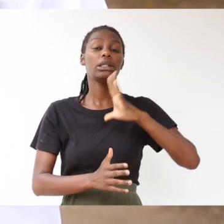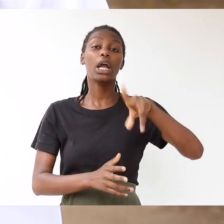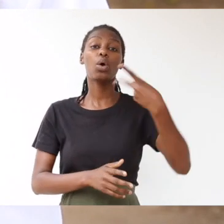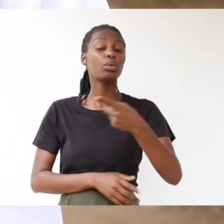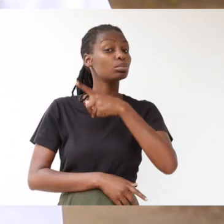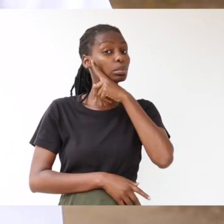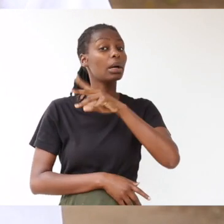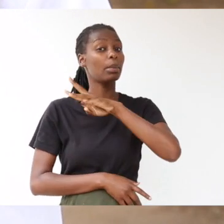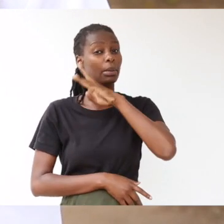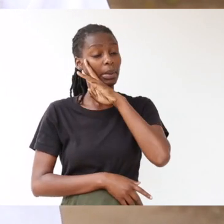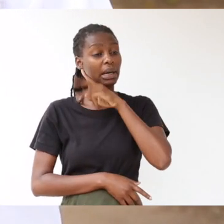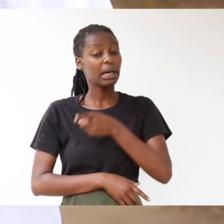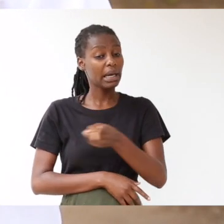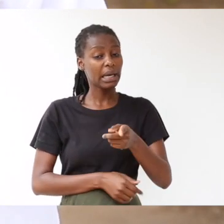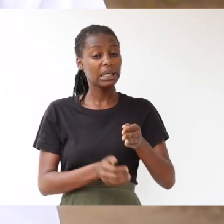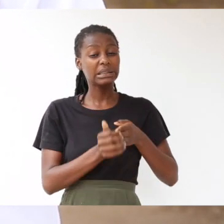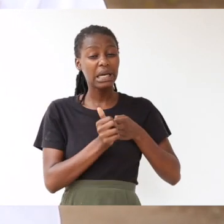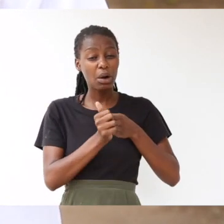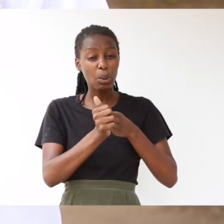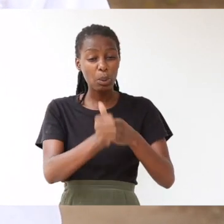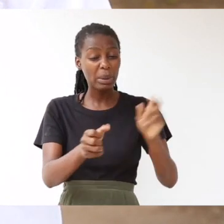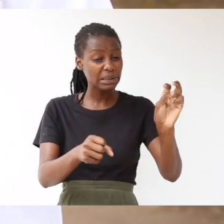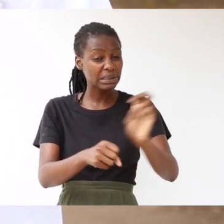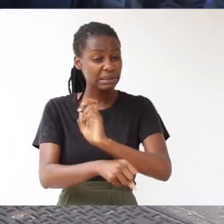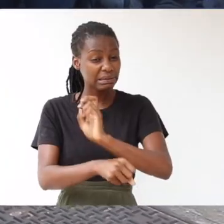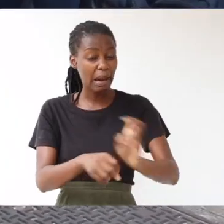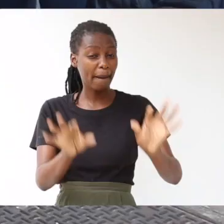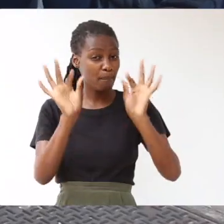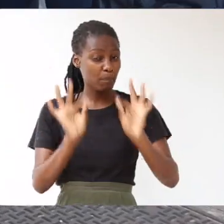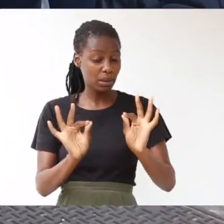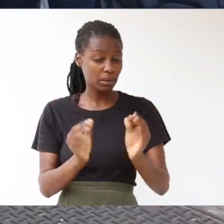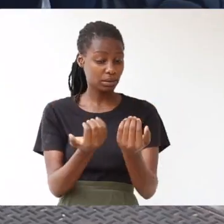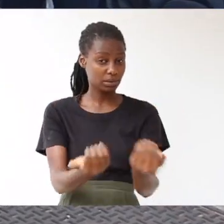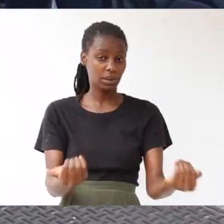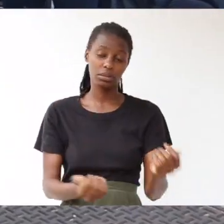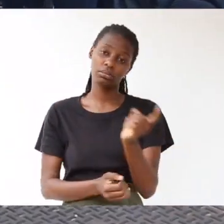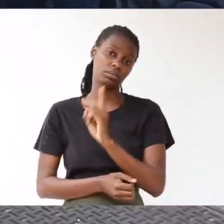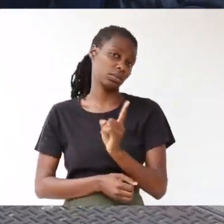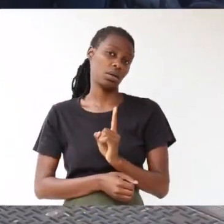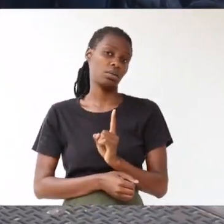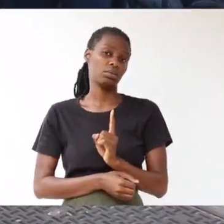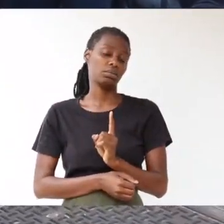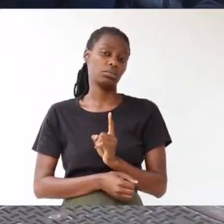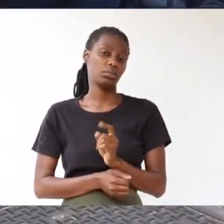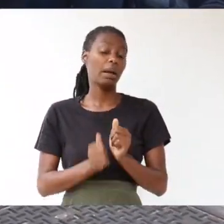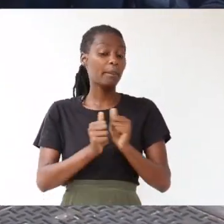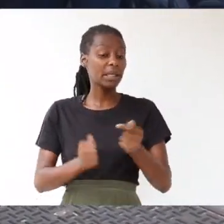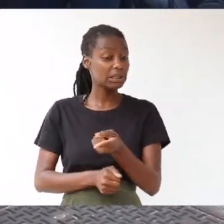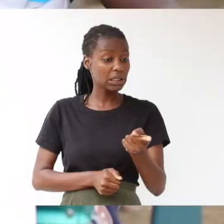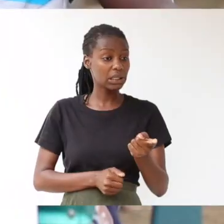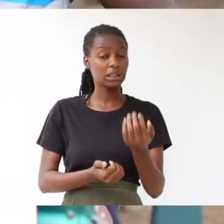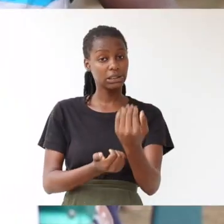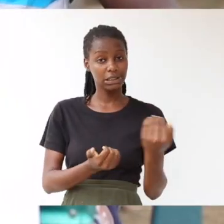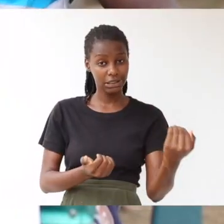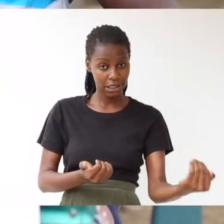encarregados não fazem o acompanhamento adequado aos seus educandos. Mas mesmo assim, as crianças